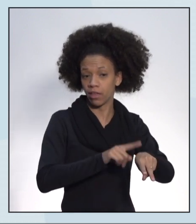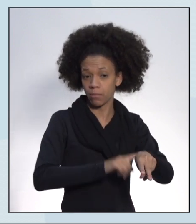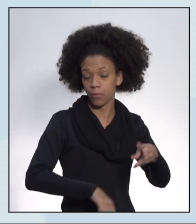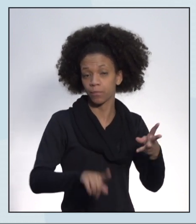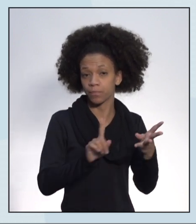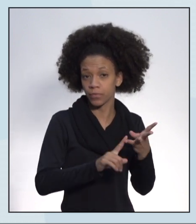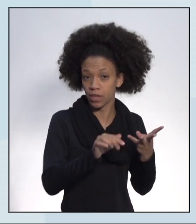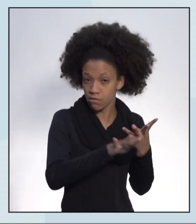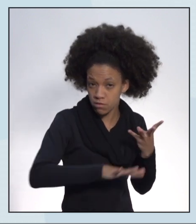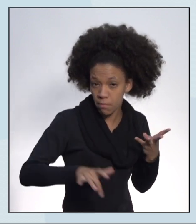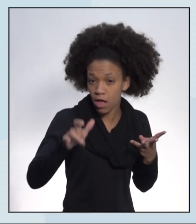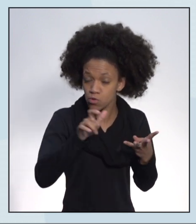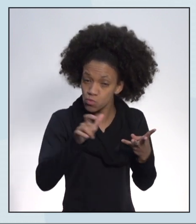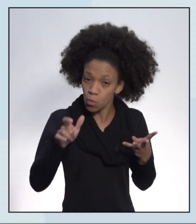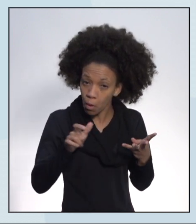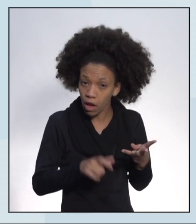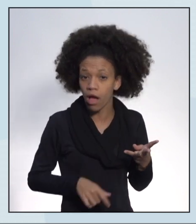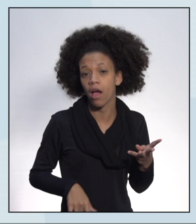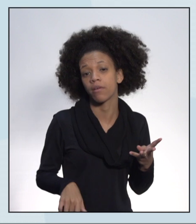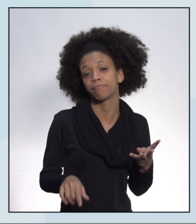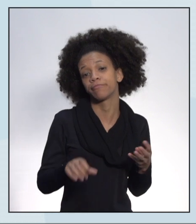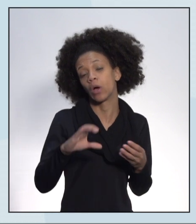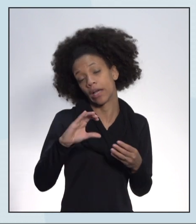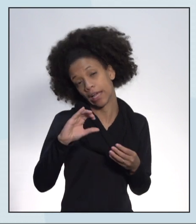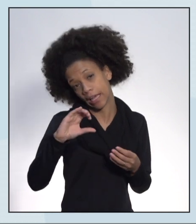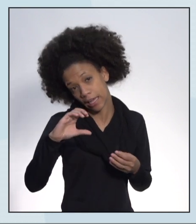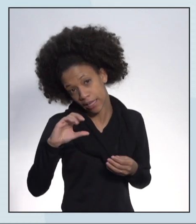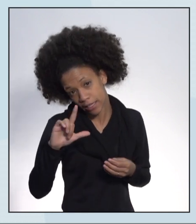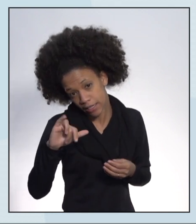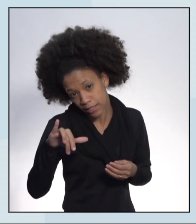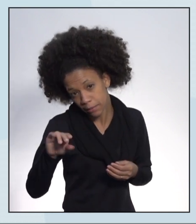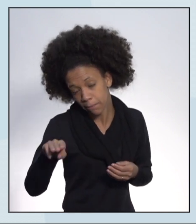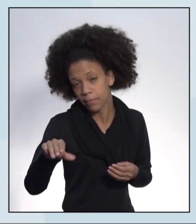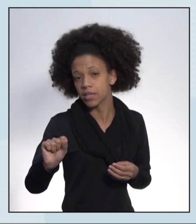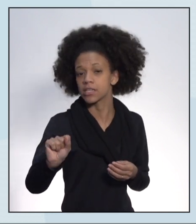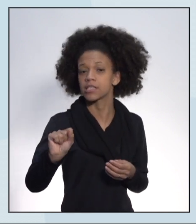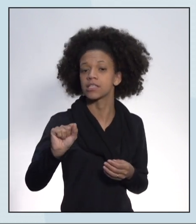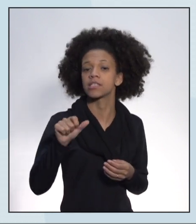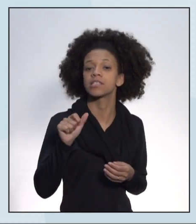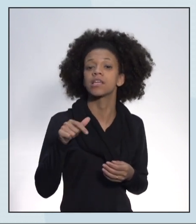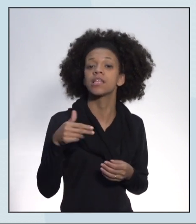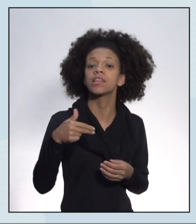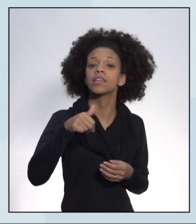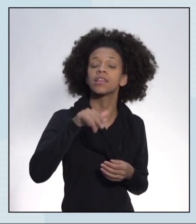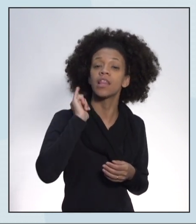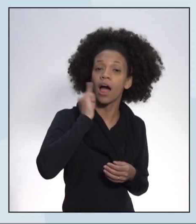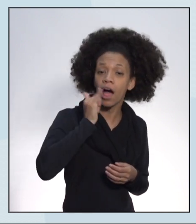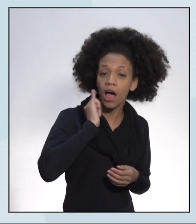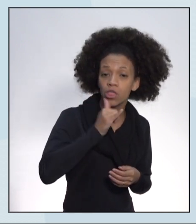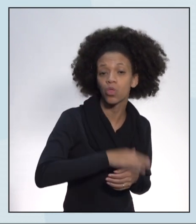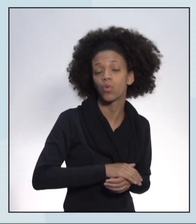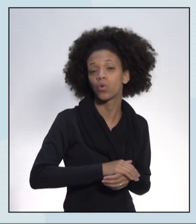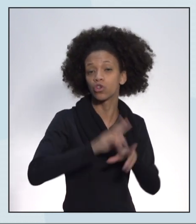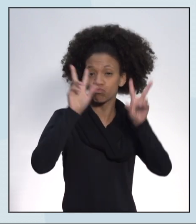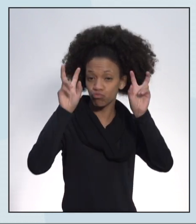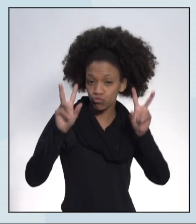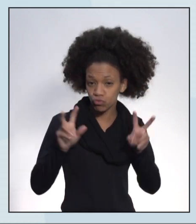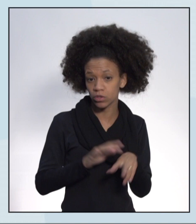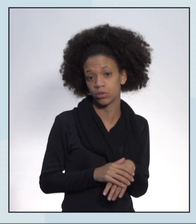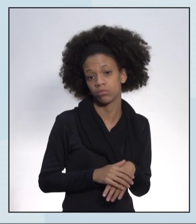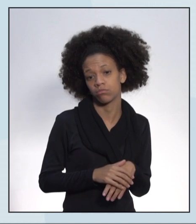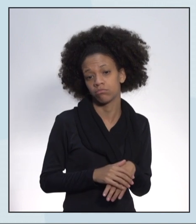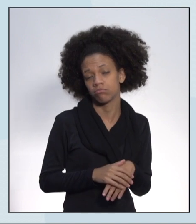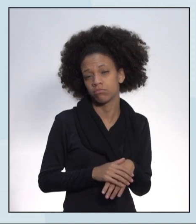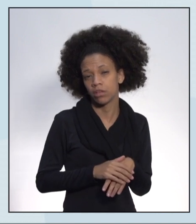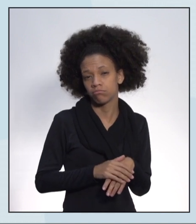narrador, título, o desfecho e o conflito. Eu peço que deixe na tela por mais um pouquinho mais de tempo, porque é necessário que a